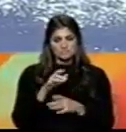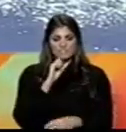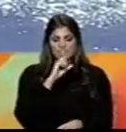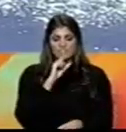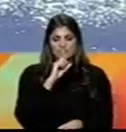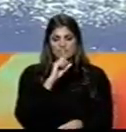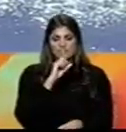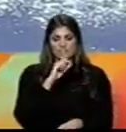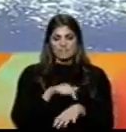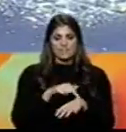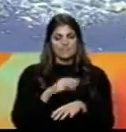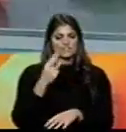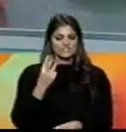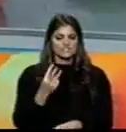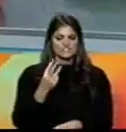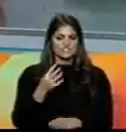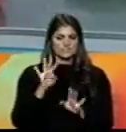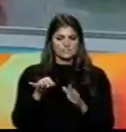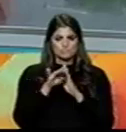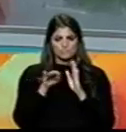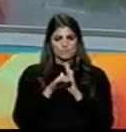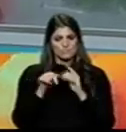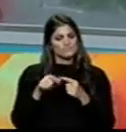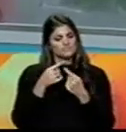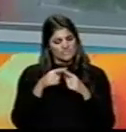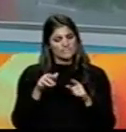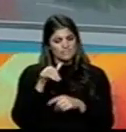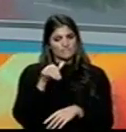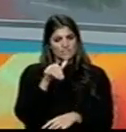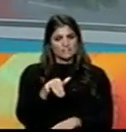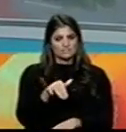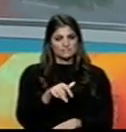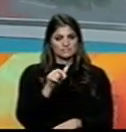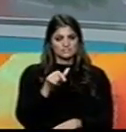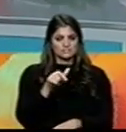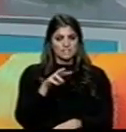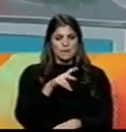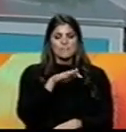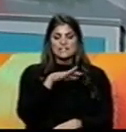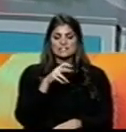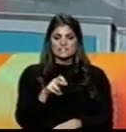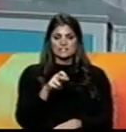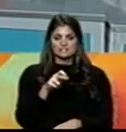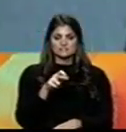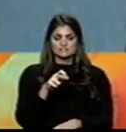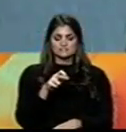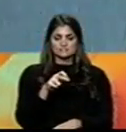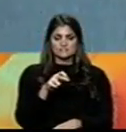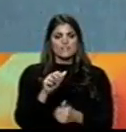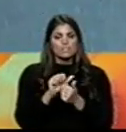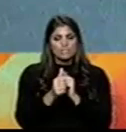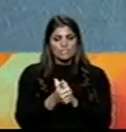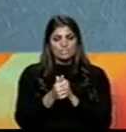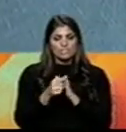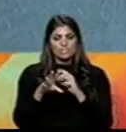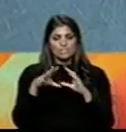ficar... tempo, lá para as 3 acabamos o programa. Pronto, exato, hoje vai ser diferente. Olha, e tu já estás a ver que a massa já está uma massa que... moldável, estás a